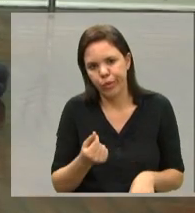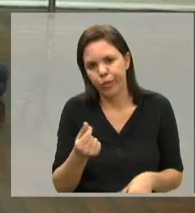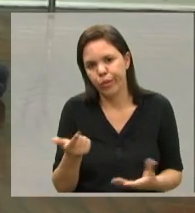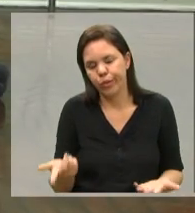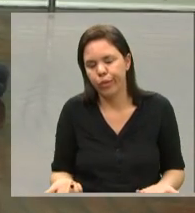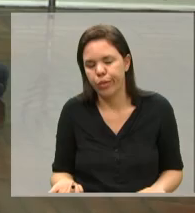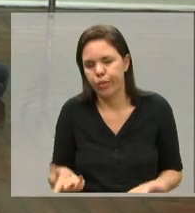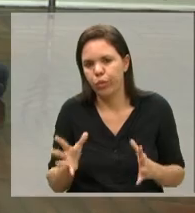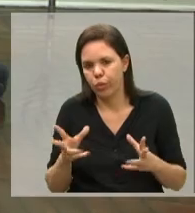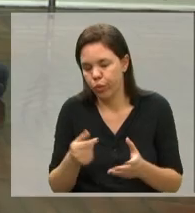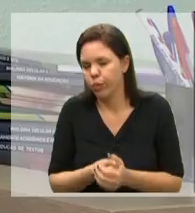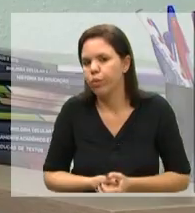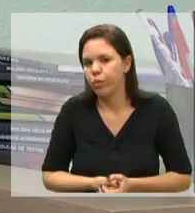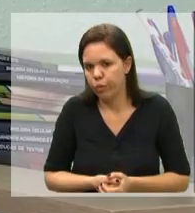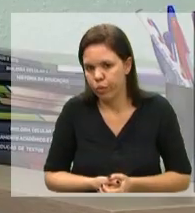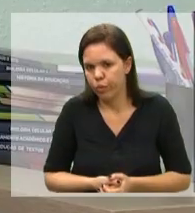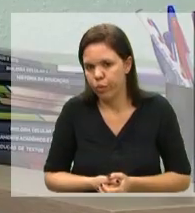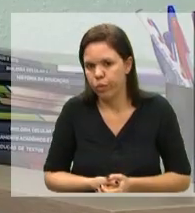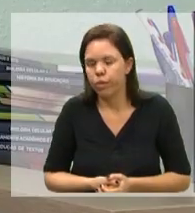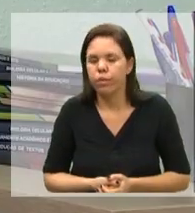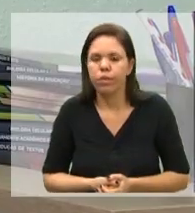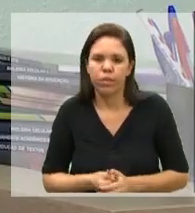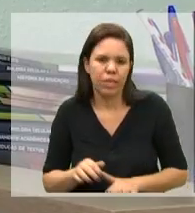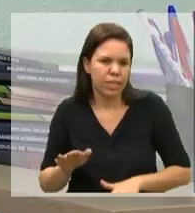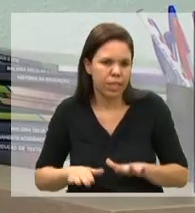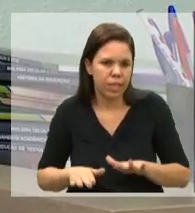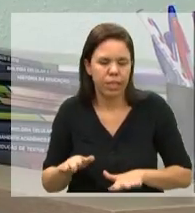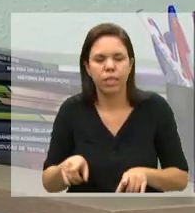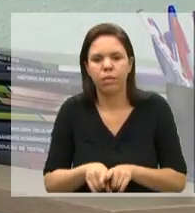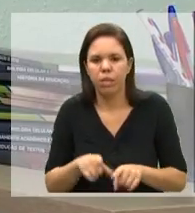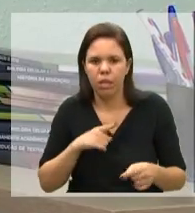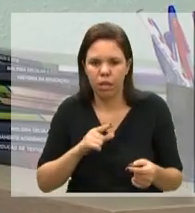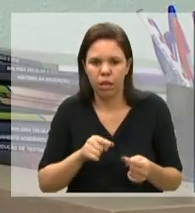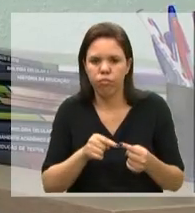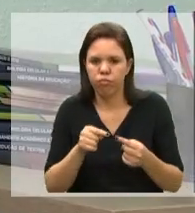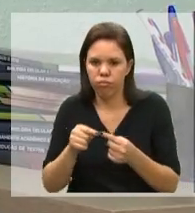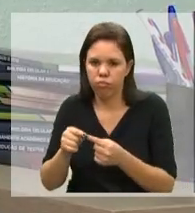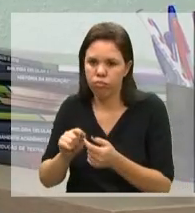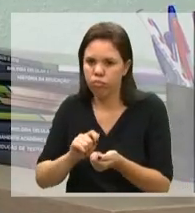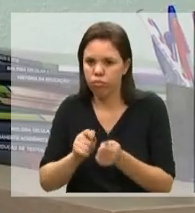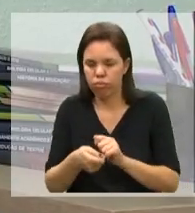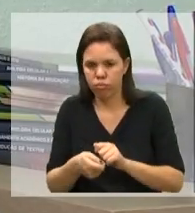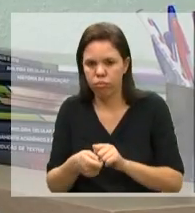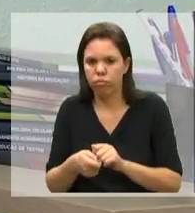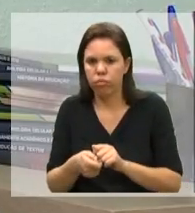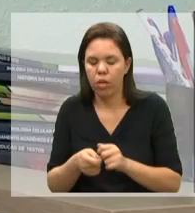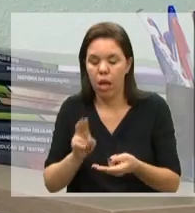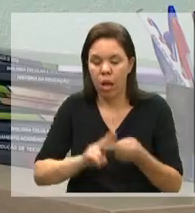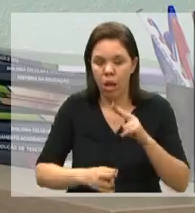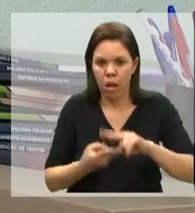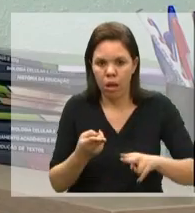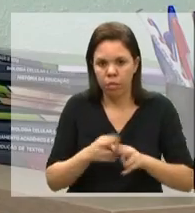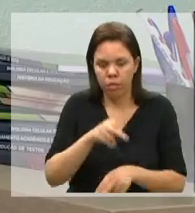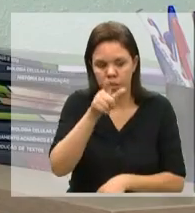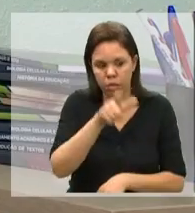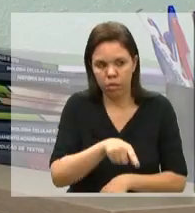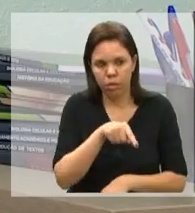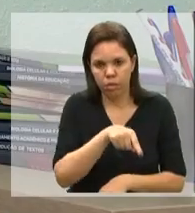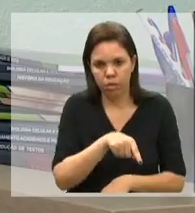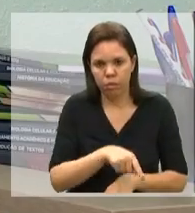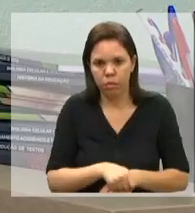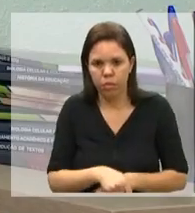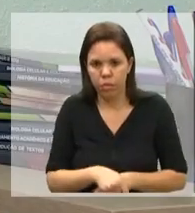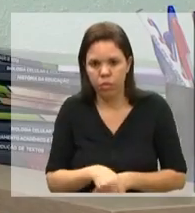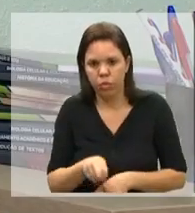exatamente. Então, as condições têm que estar adequadas, a própria habilidade da pessoa, né,